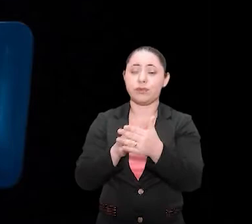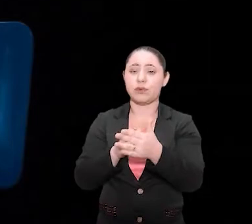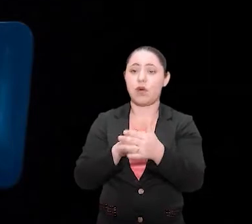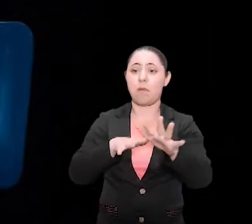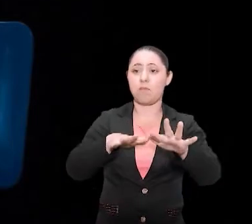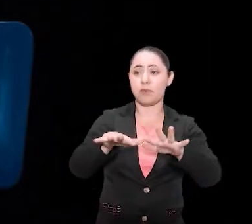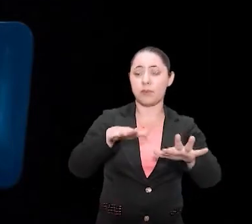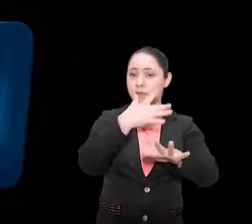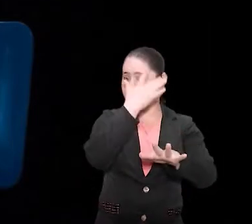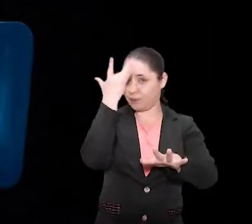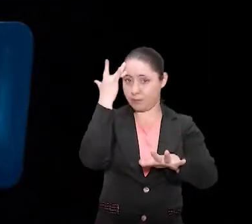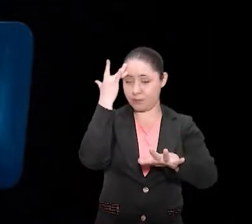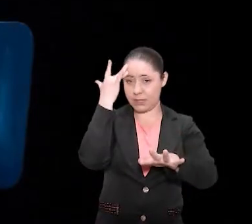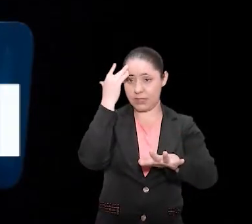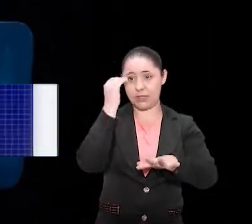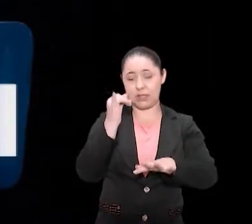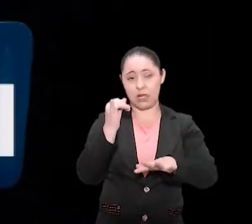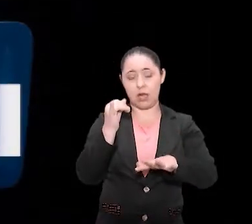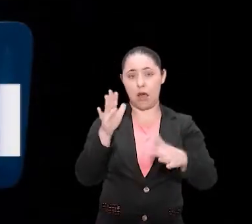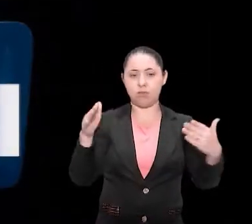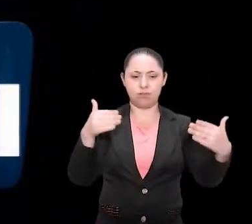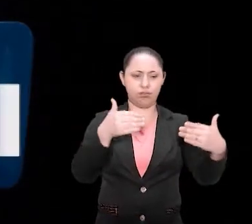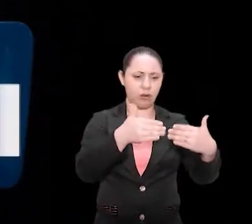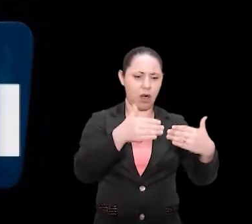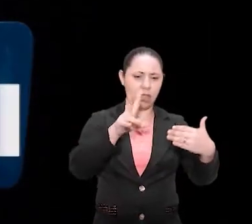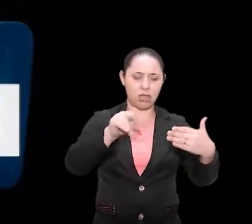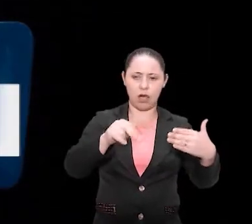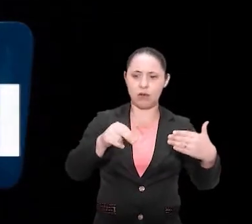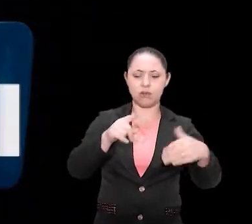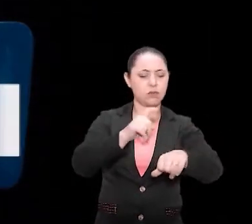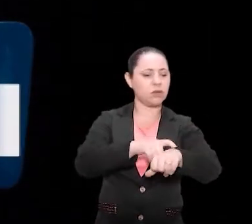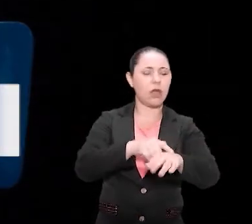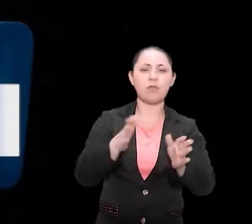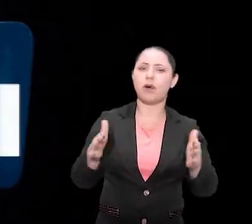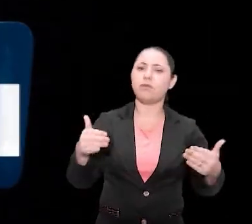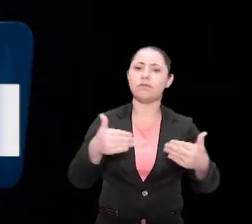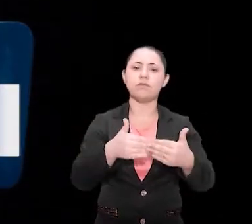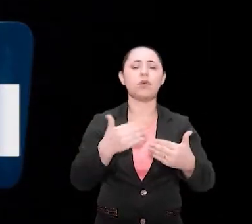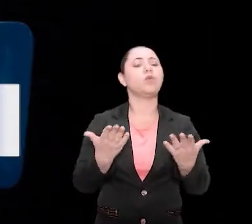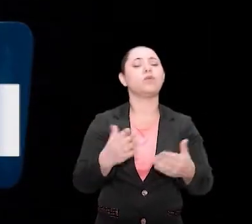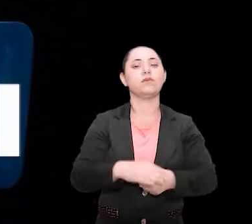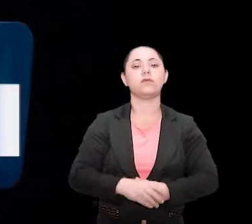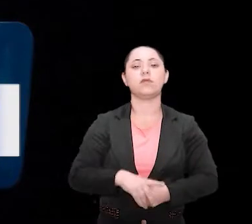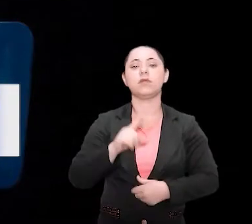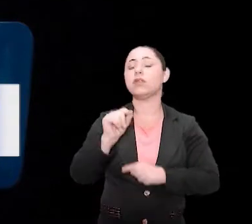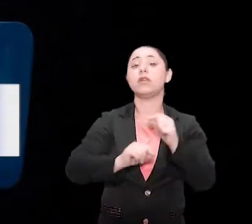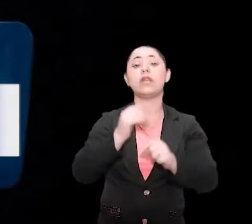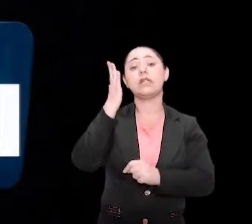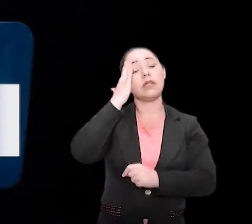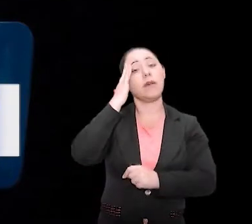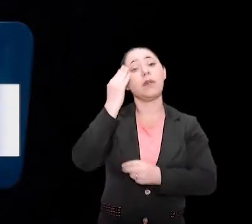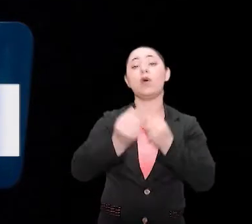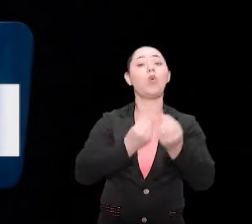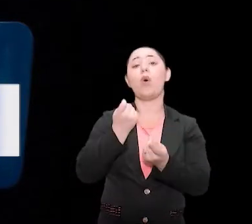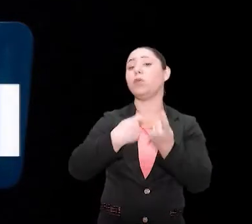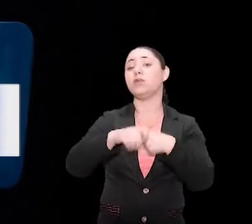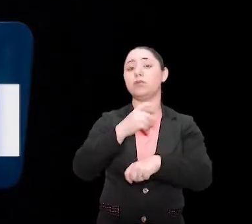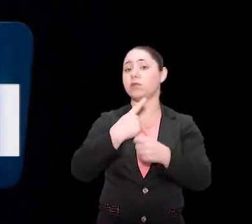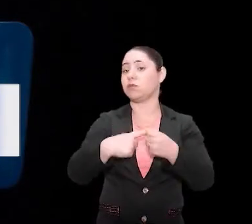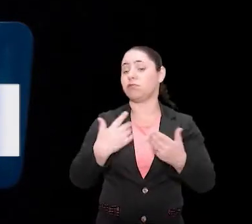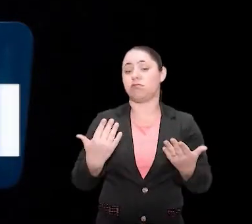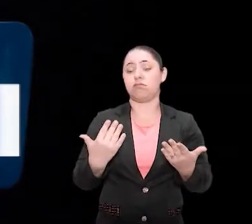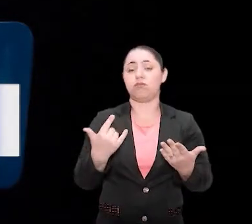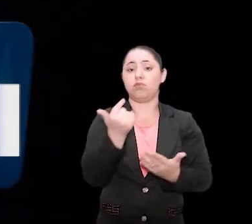das pessoas. Se aquilo era lockdown, se não era lockdown, quanto tempo nós fizemos. Quem que sabia como gerir aquilo? Né? Não